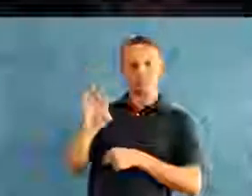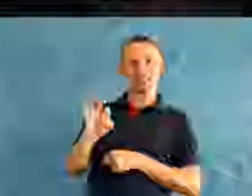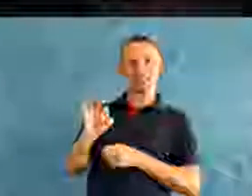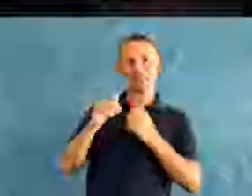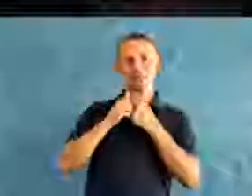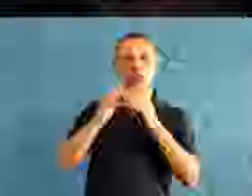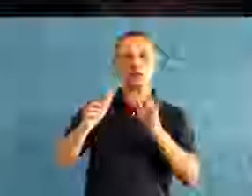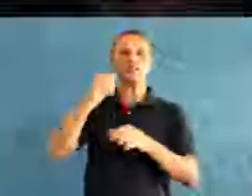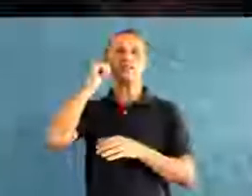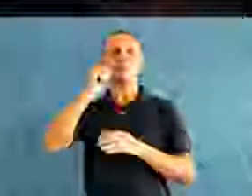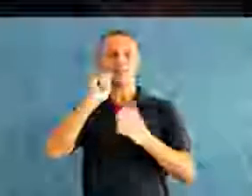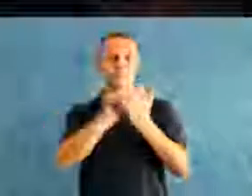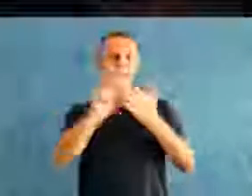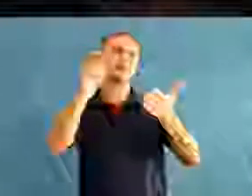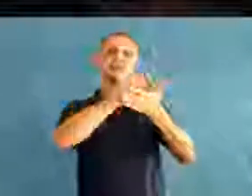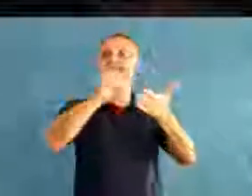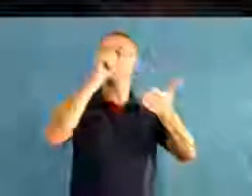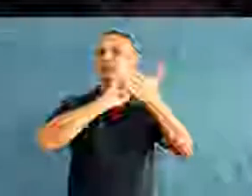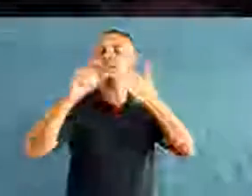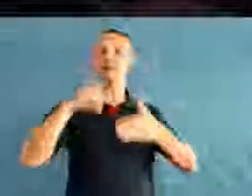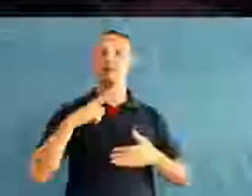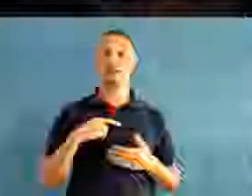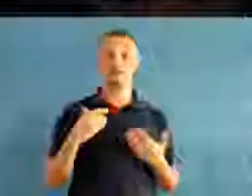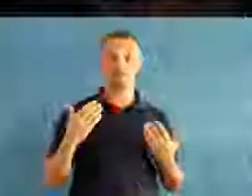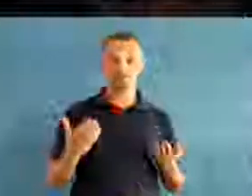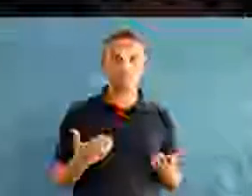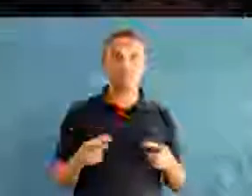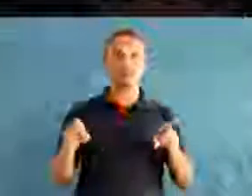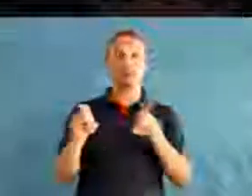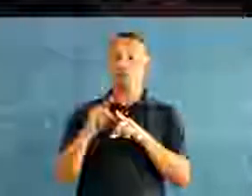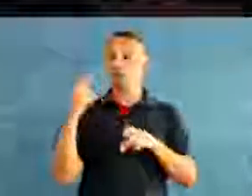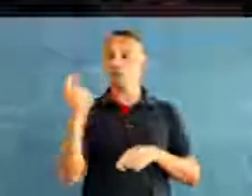1816 a imprensa chegou ao país, mas se destaca o papel